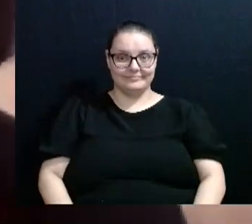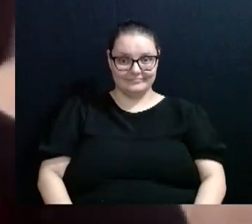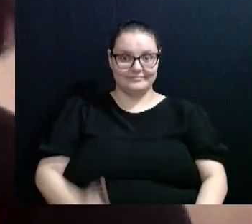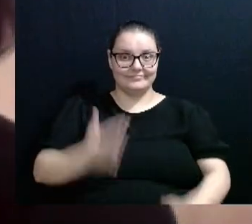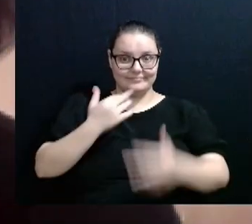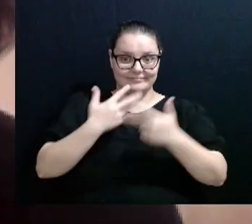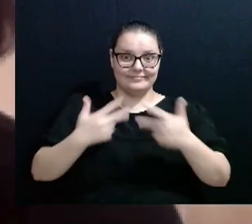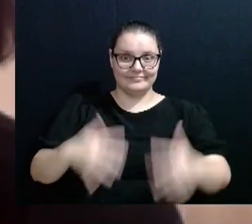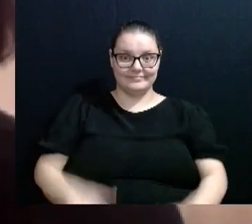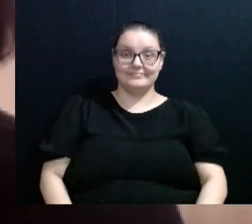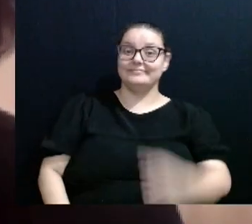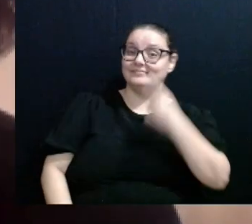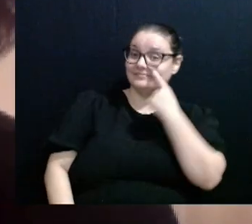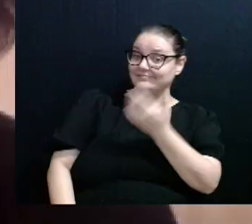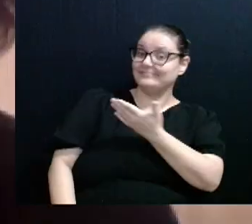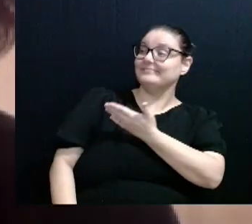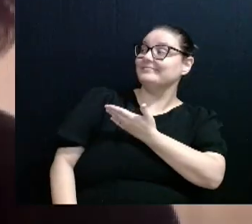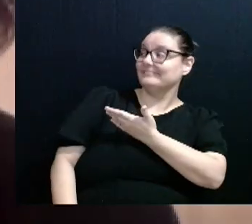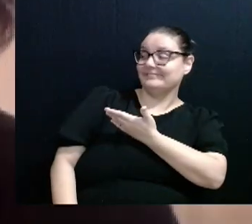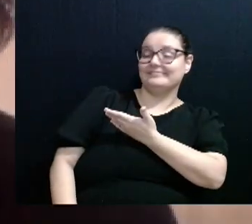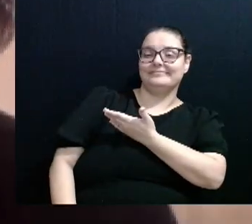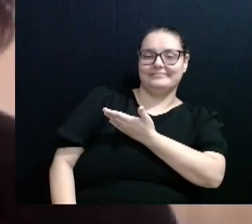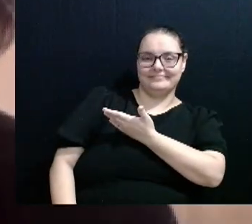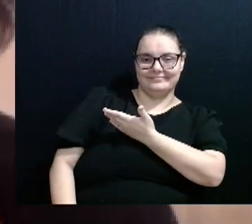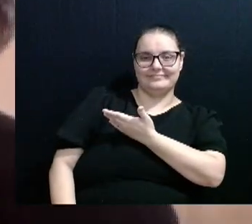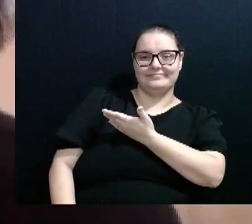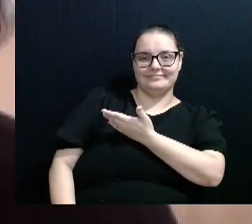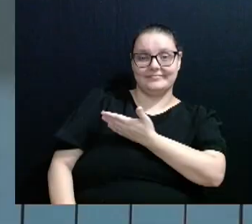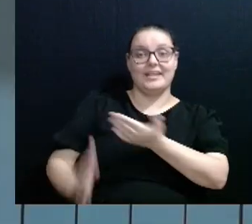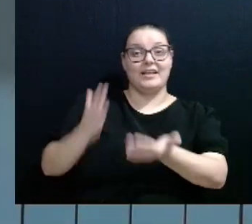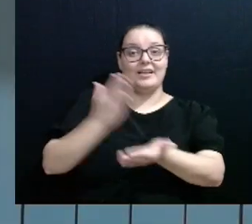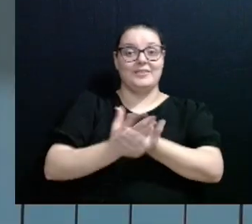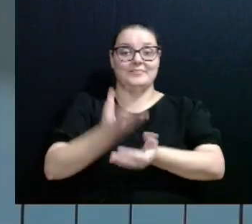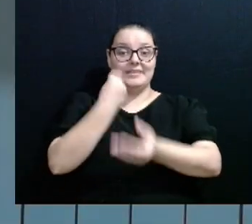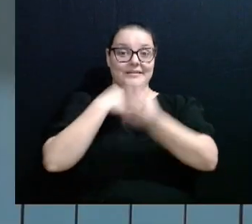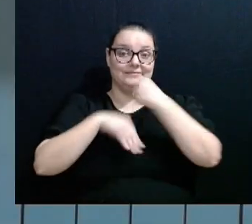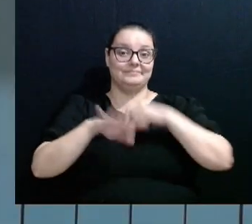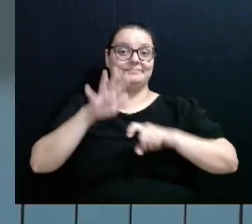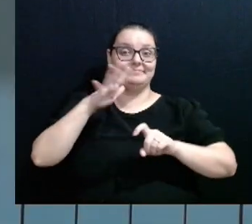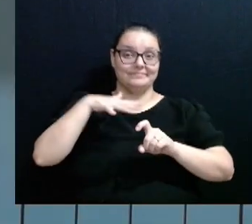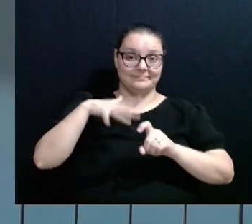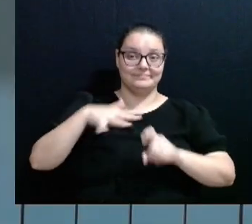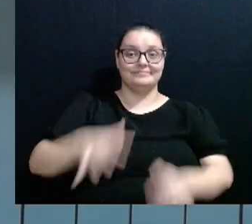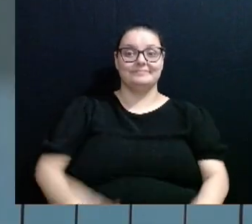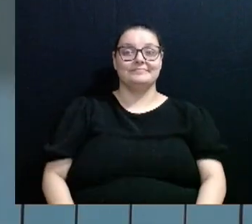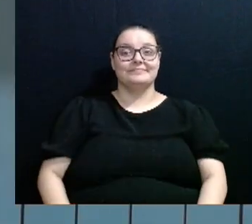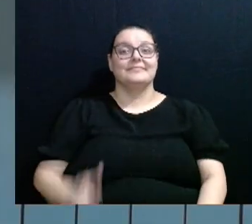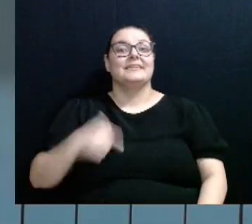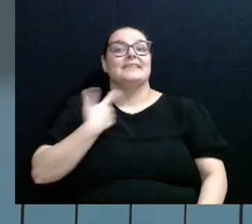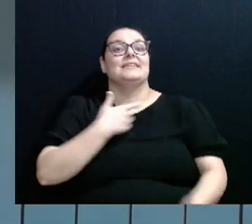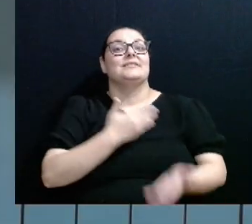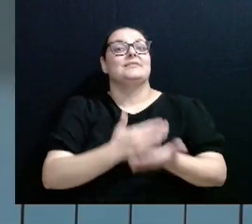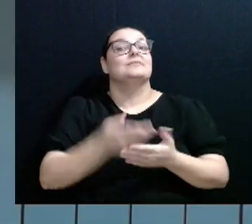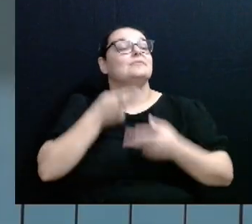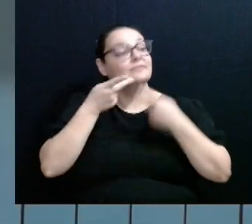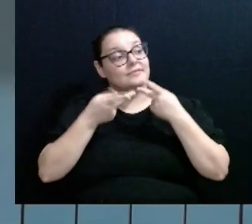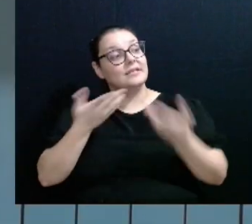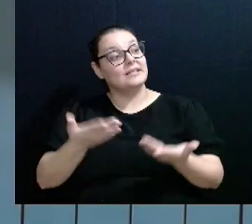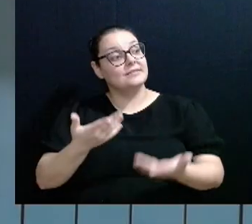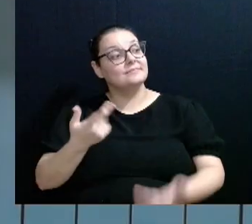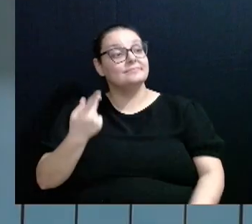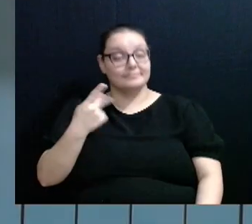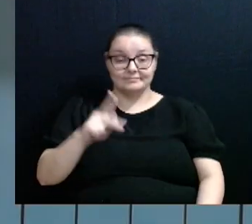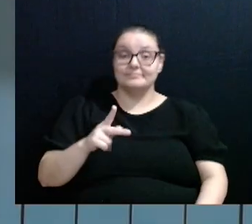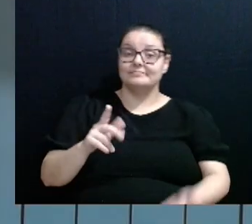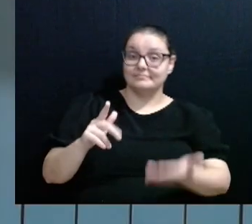lá, o livro, a autora Pare de Engolir Mitos. Então a gente vai começar, Sophie, falando sobre o tema do